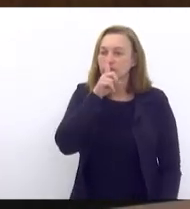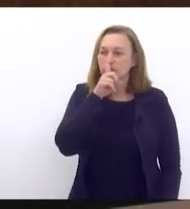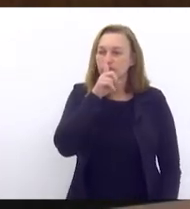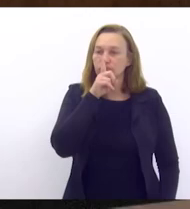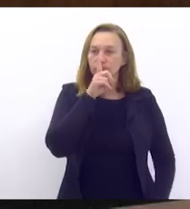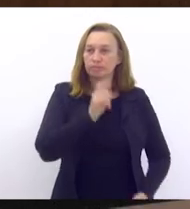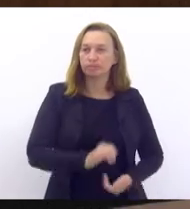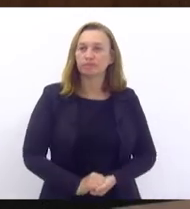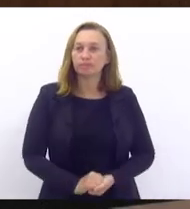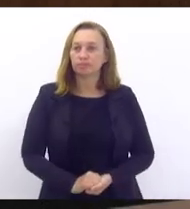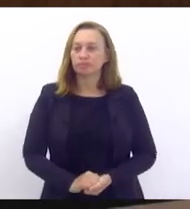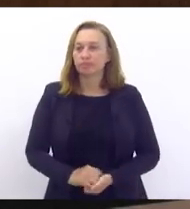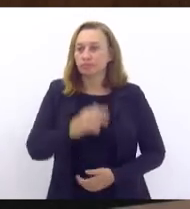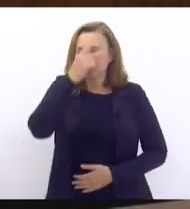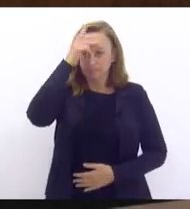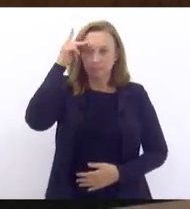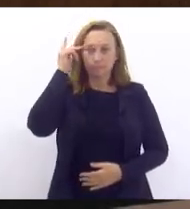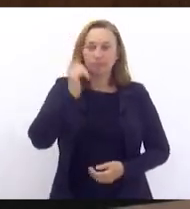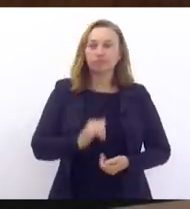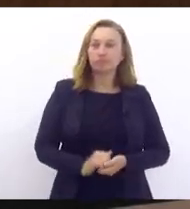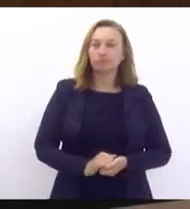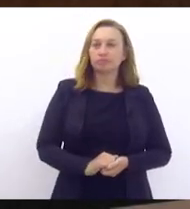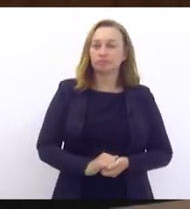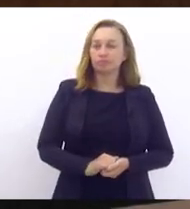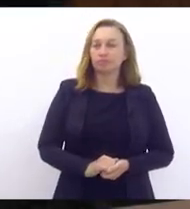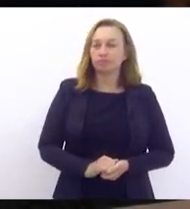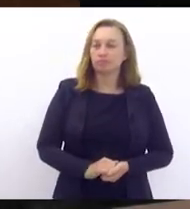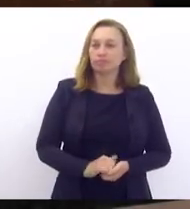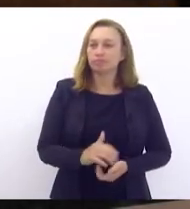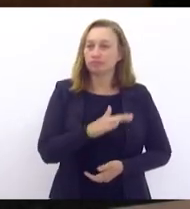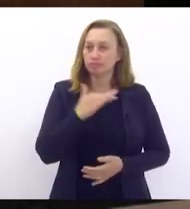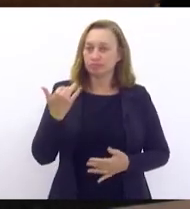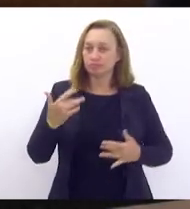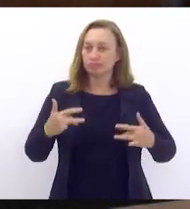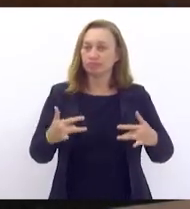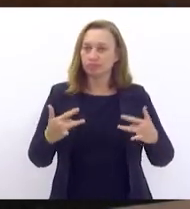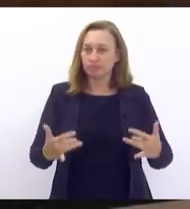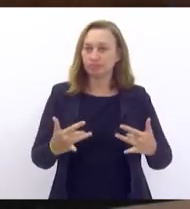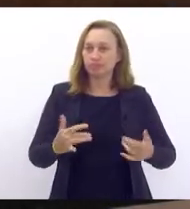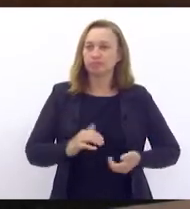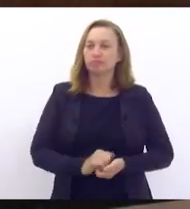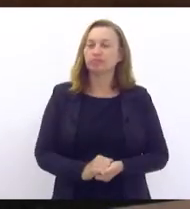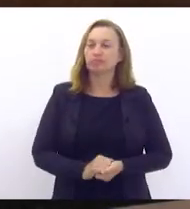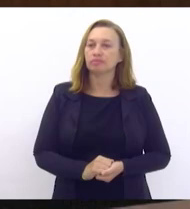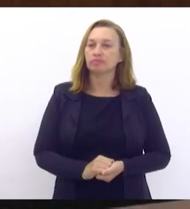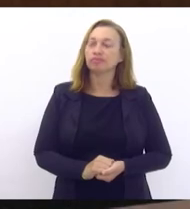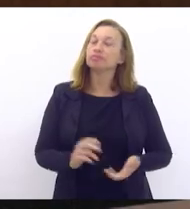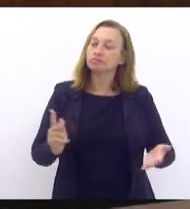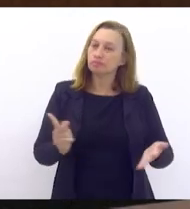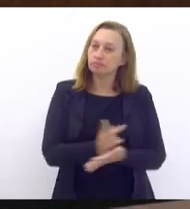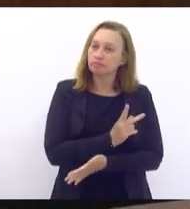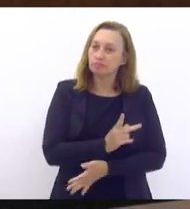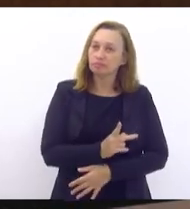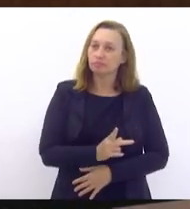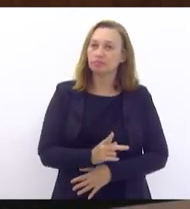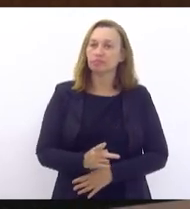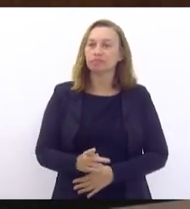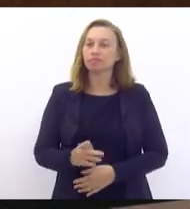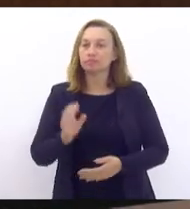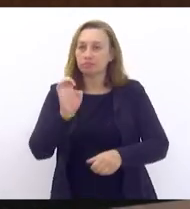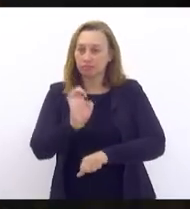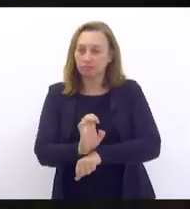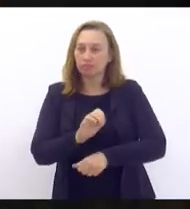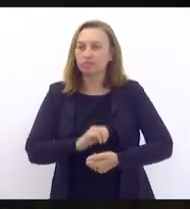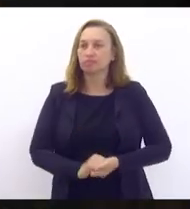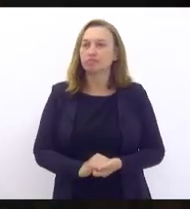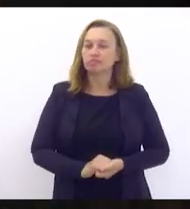em razão das vítimas e em solidariedade à tragédia acontecida naquele estado. Perfeito,